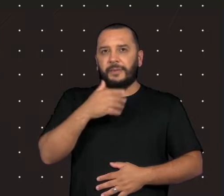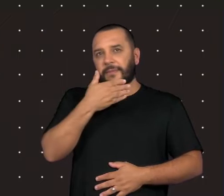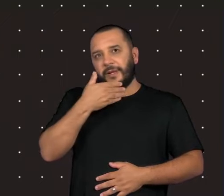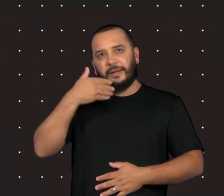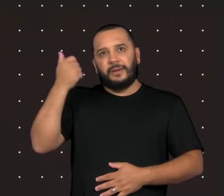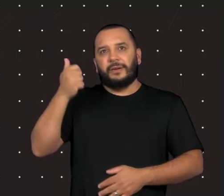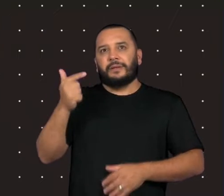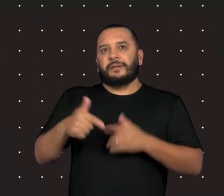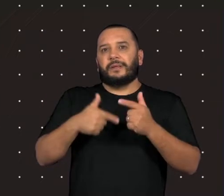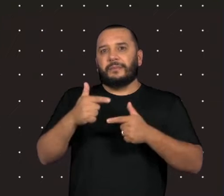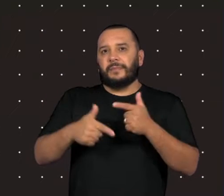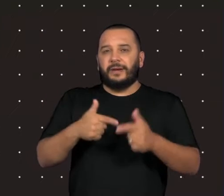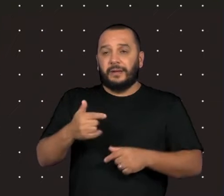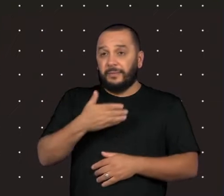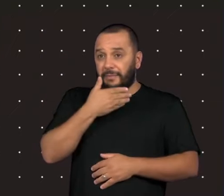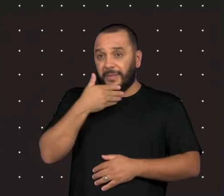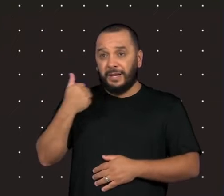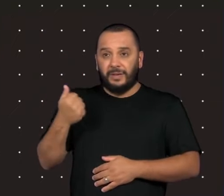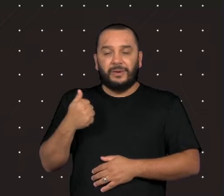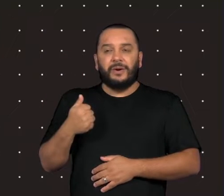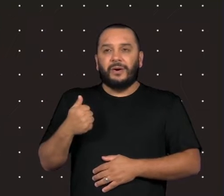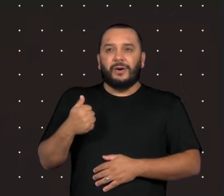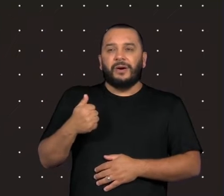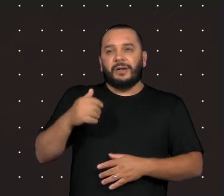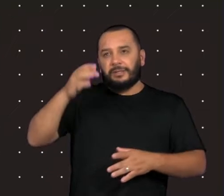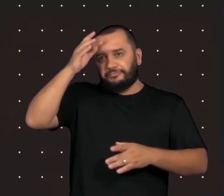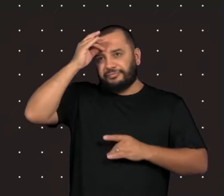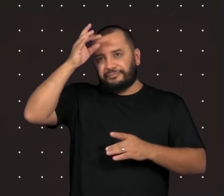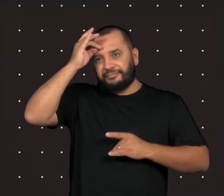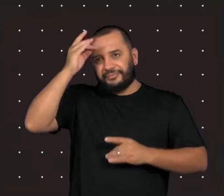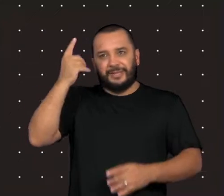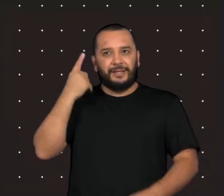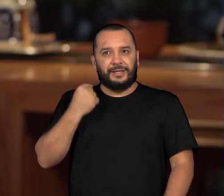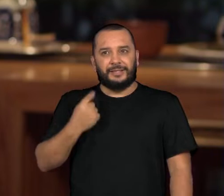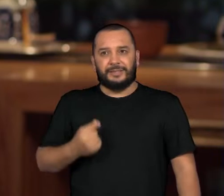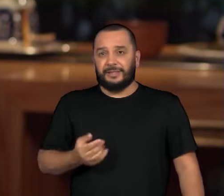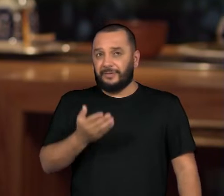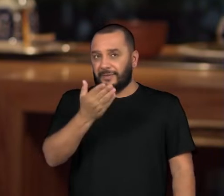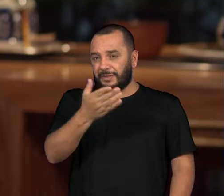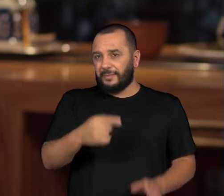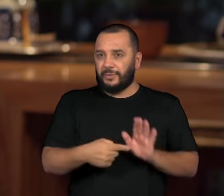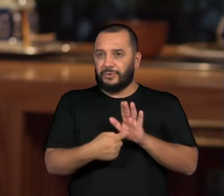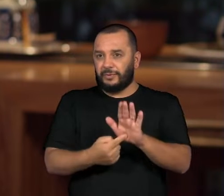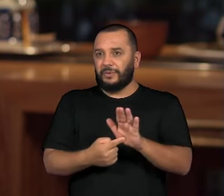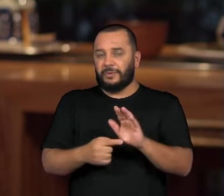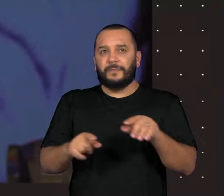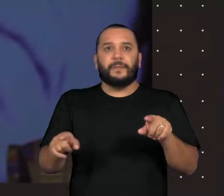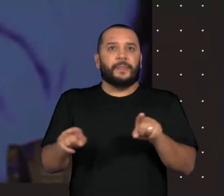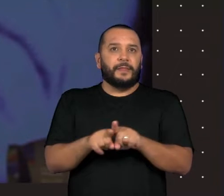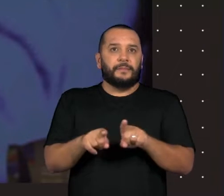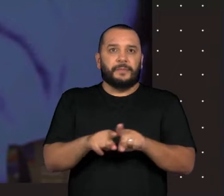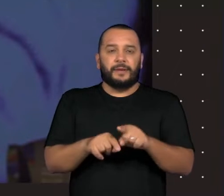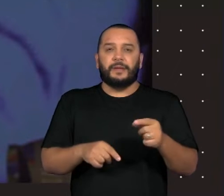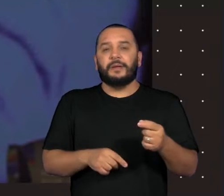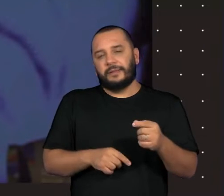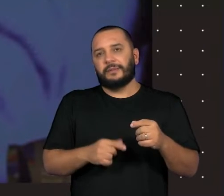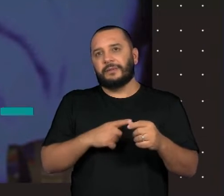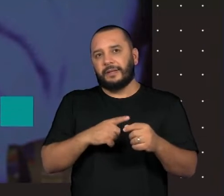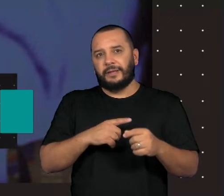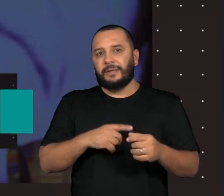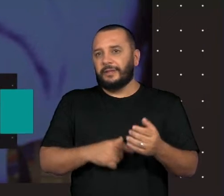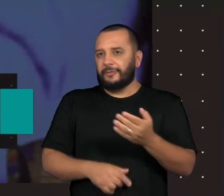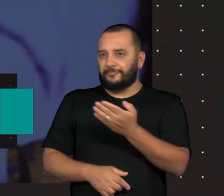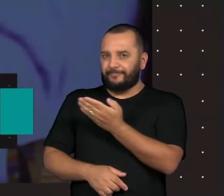a melhor leitura possível desse mito e que você humanizou. e determinadas pessoas, um monólogo que você